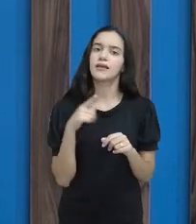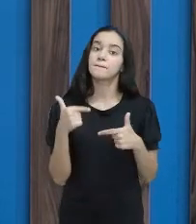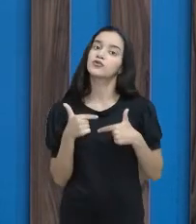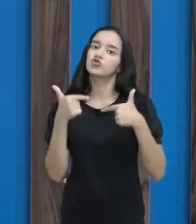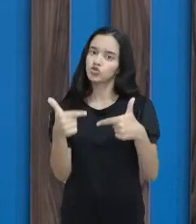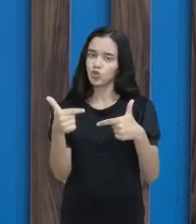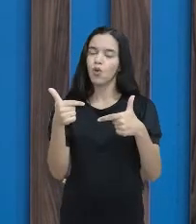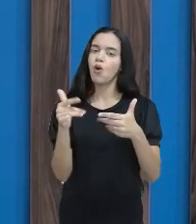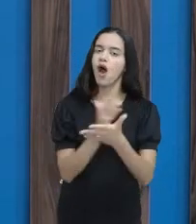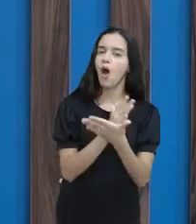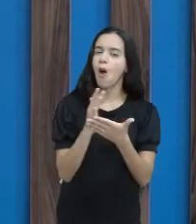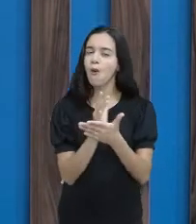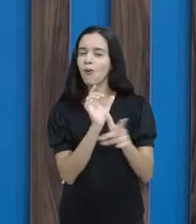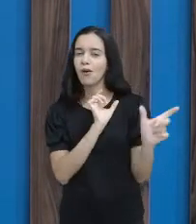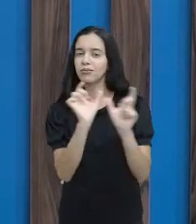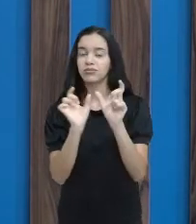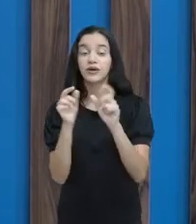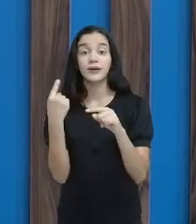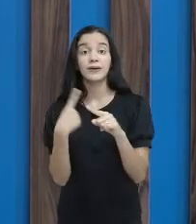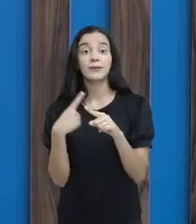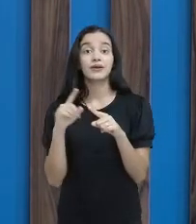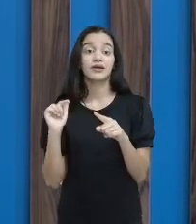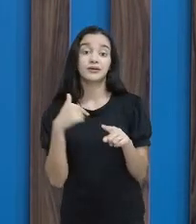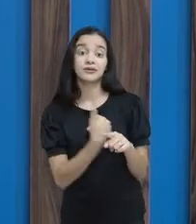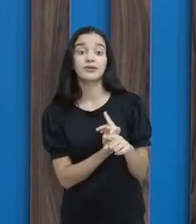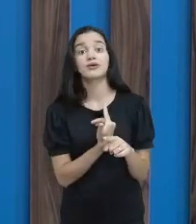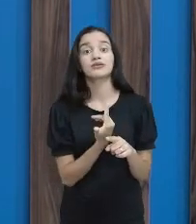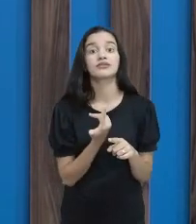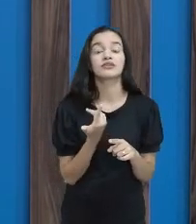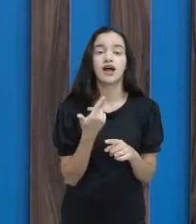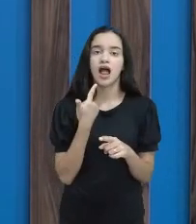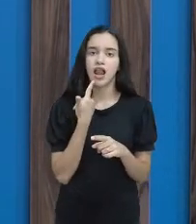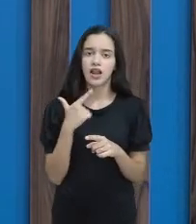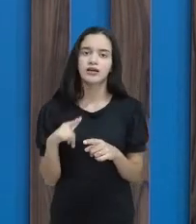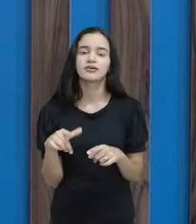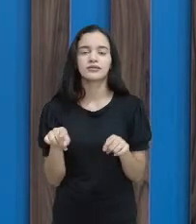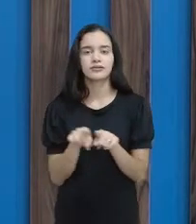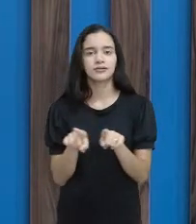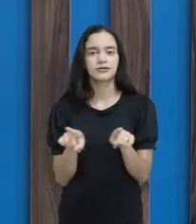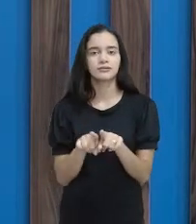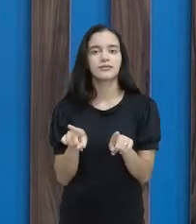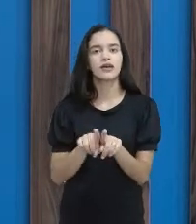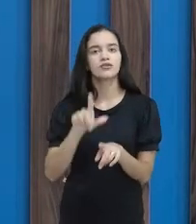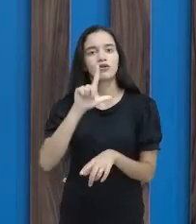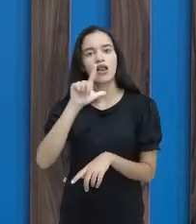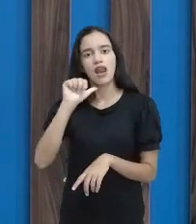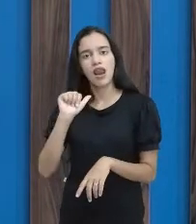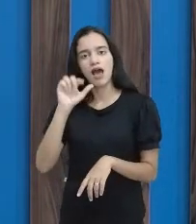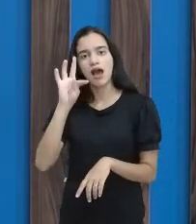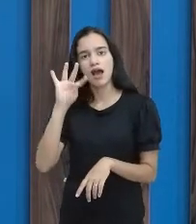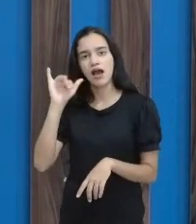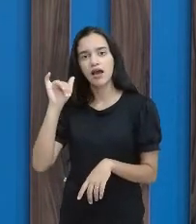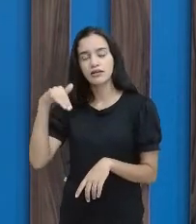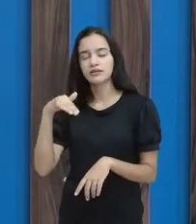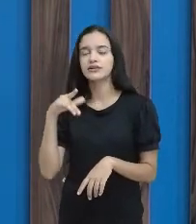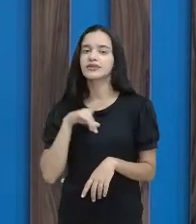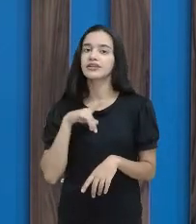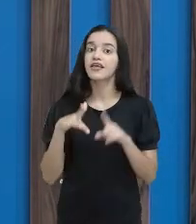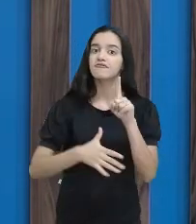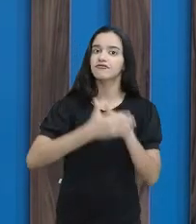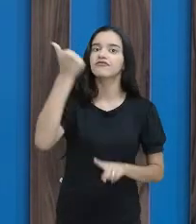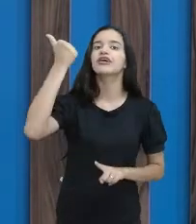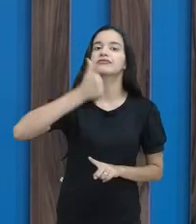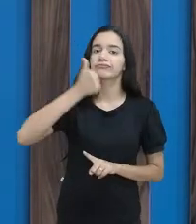algumas, né, Carol? Porque a nossa língua portuguesa, muitas palavras também derivam do latim. É verdade. Então, a gente tem vantagem em algumas,